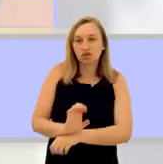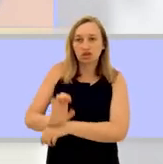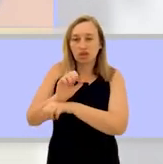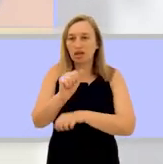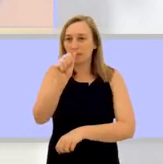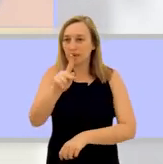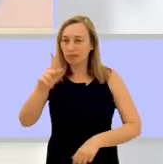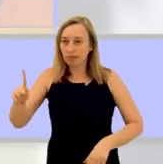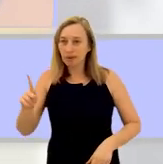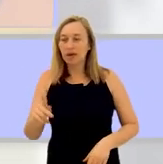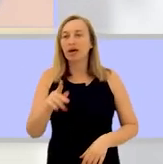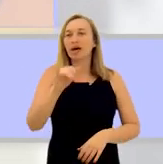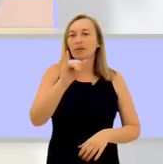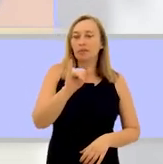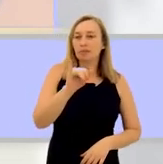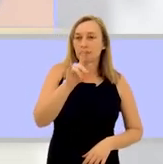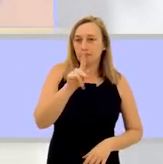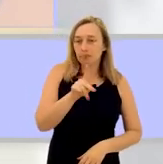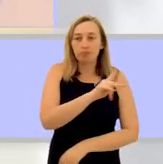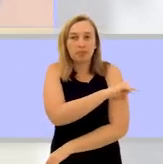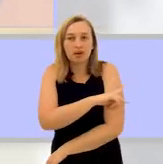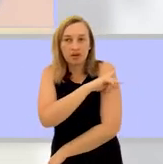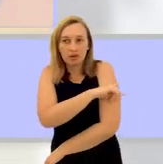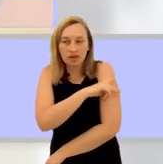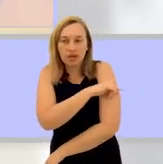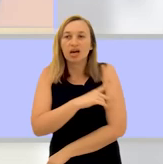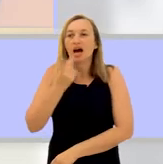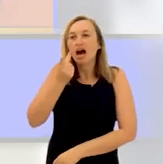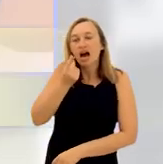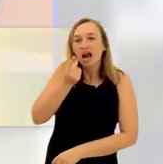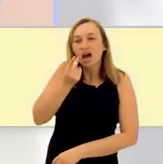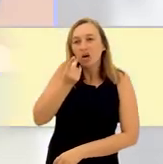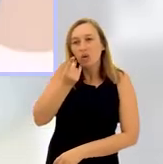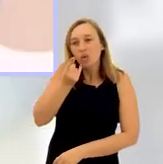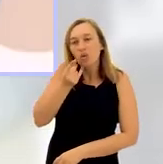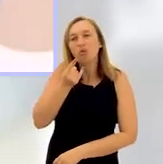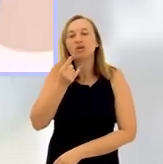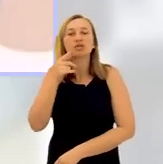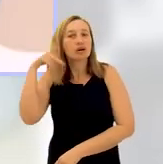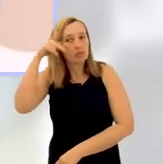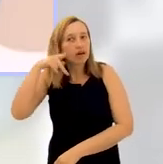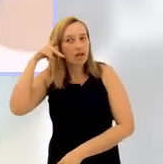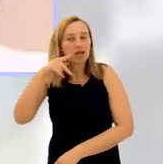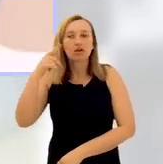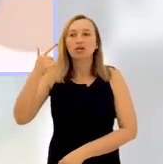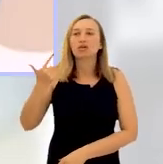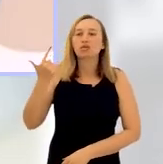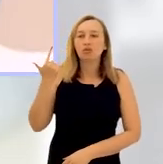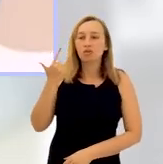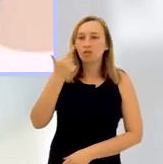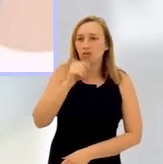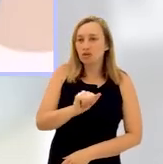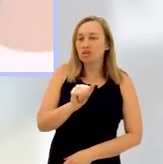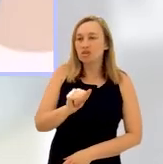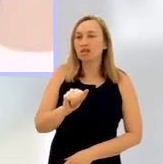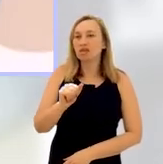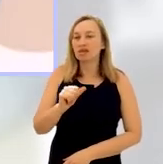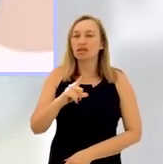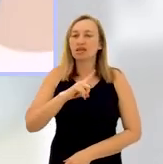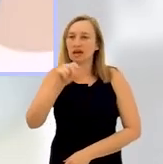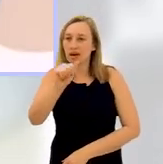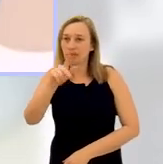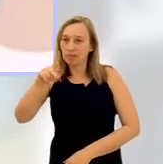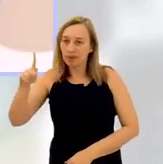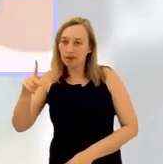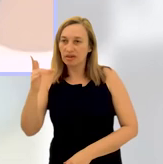estados o aplicativo. Então, mulheres do Piauí, da Paraíba, Alagoas também possam, em outros estados, né, requerer protetiva por si mesma e